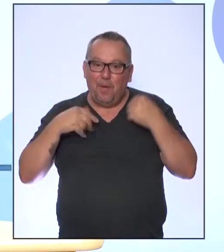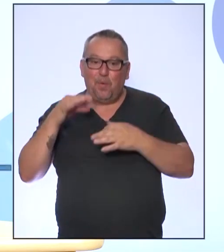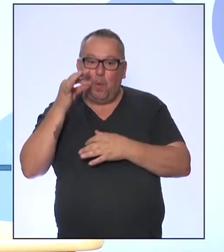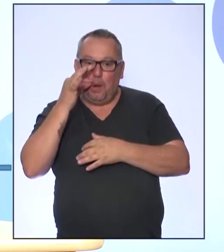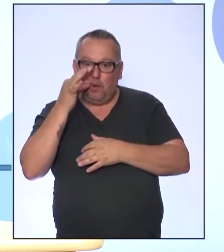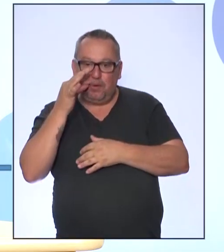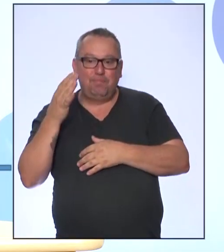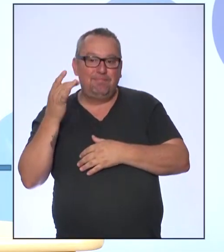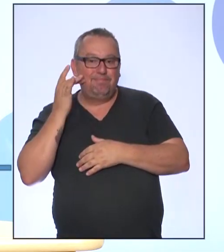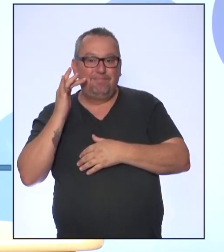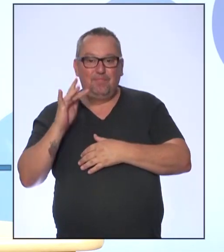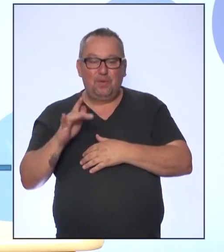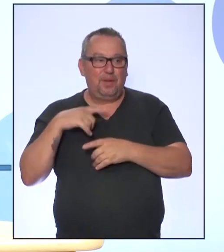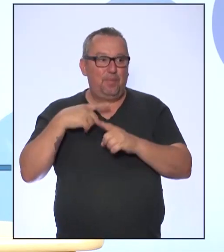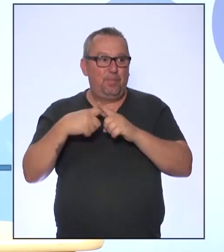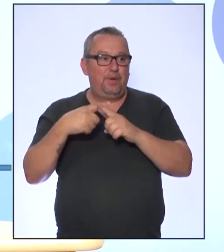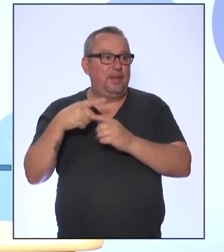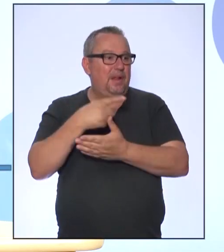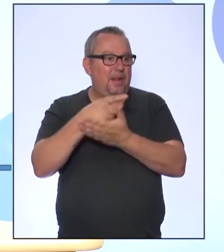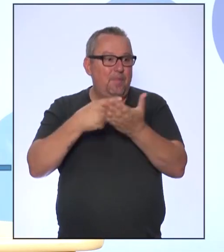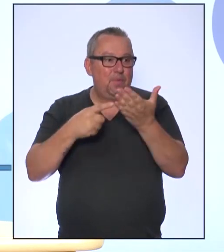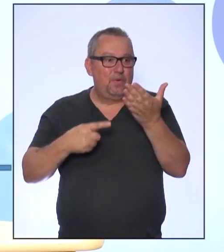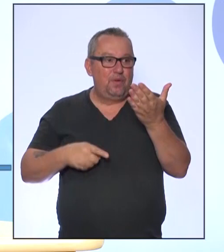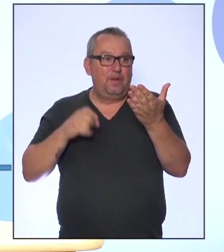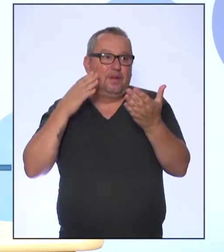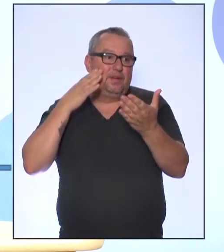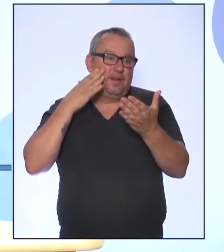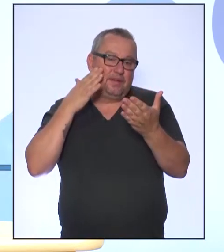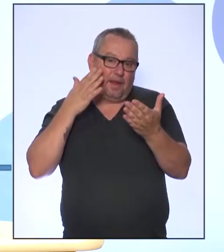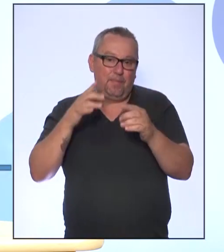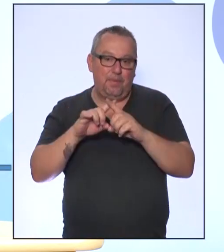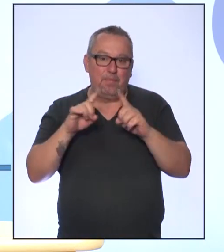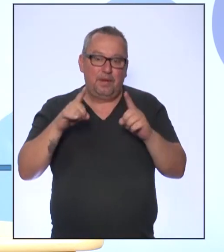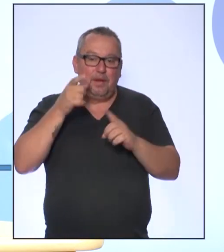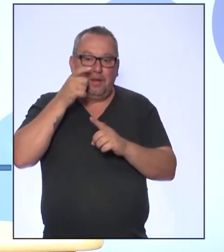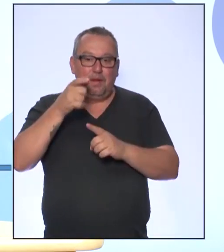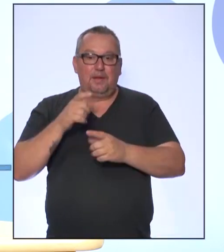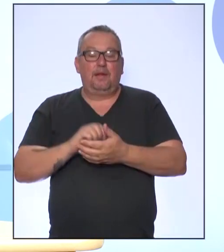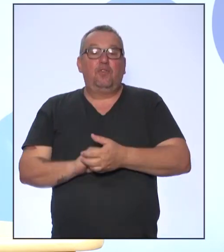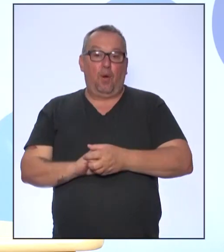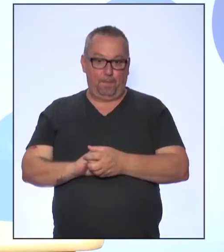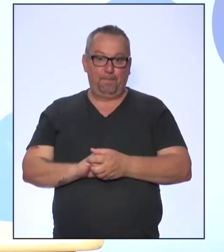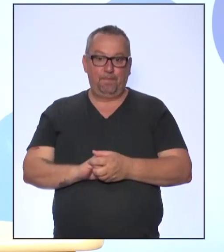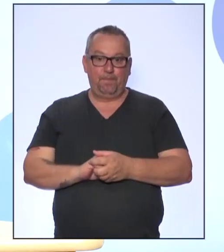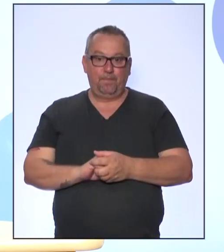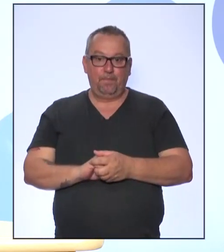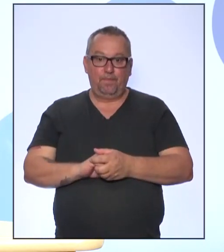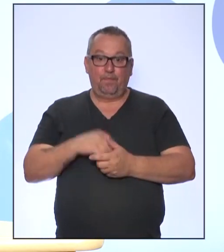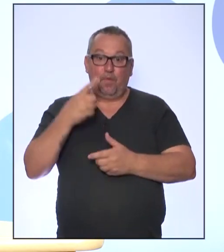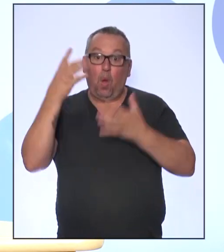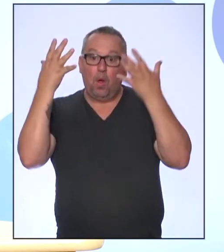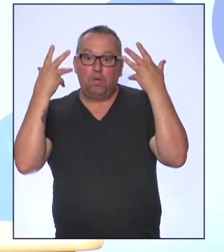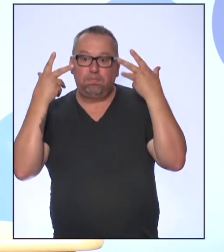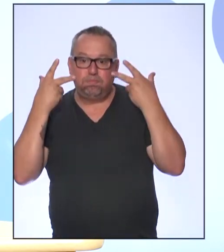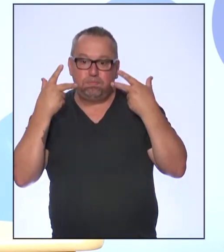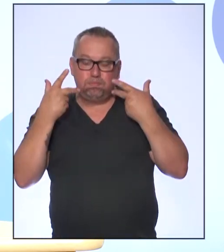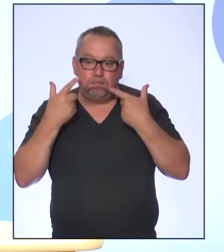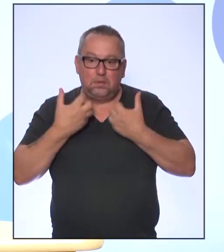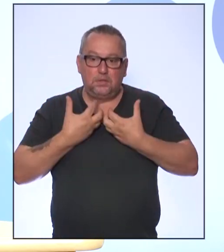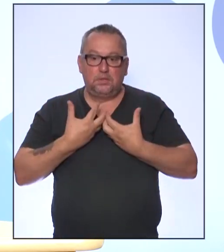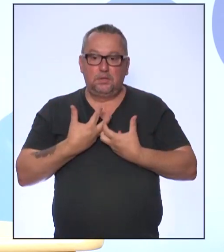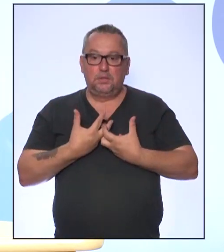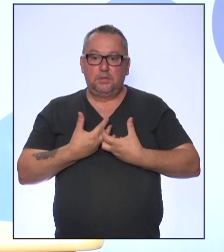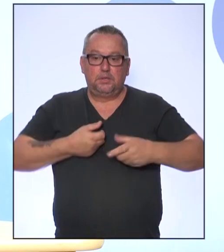se porque está na apostila, se realmente eles já leram anteriormente, mas é interessante. Vamos lá. Um leão, cansado de tanto